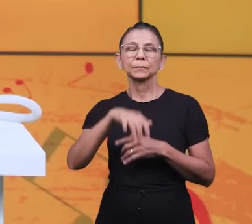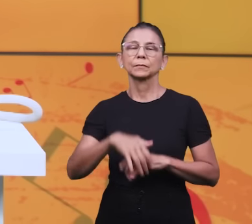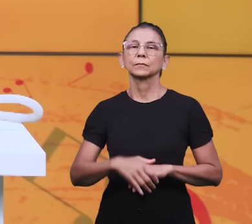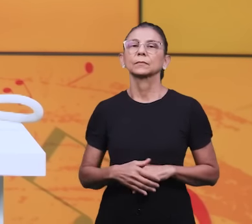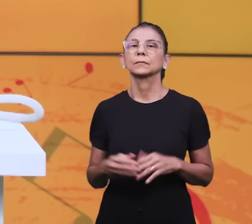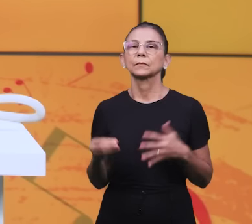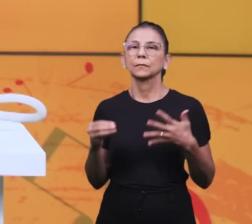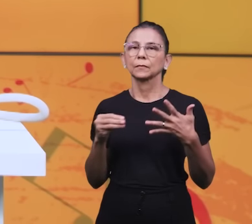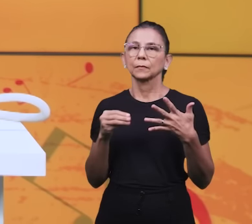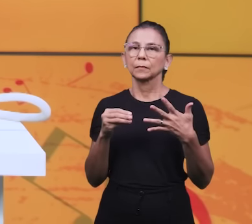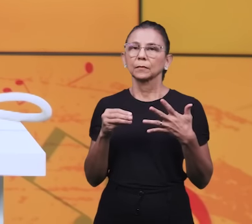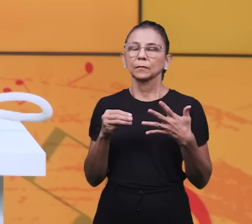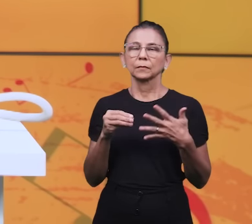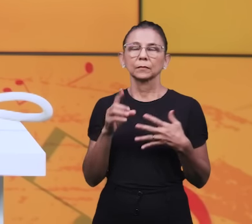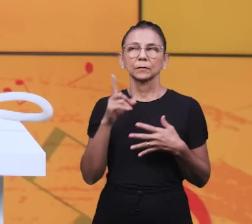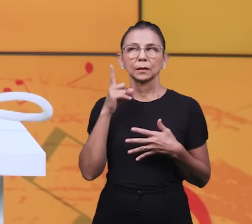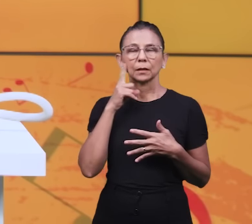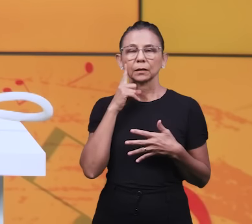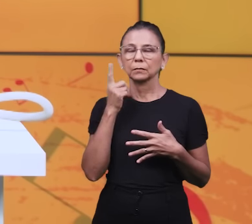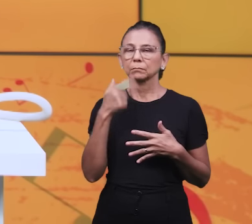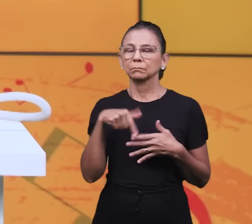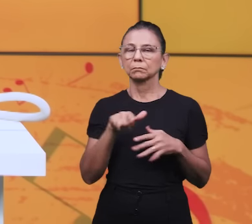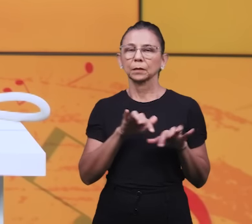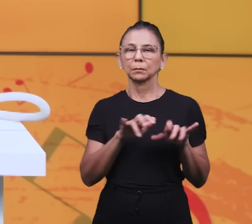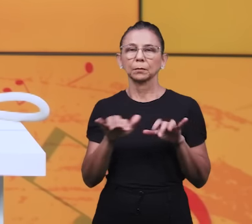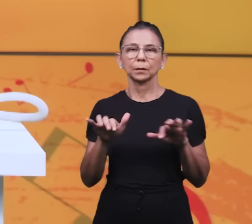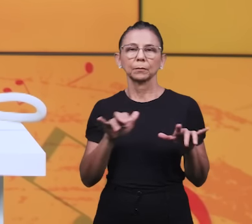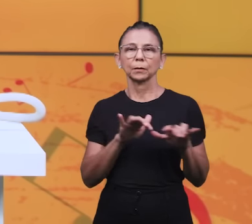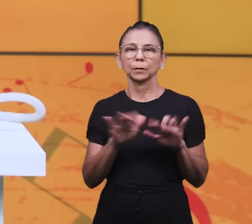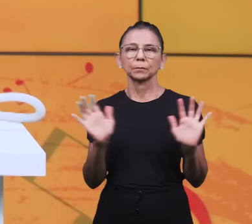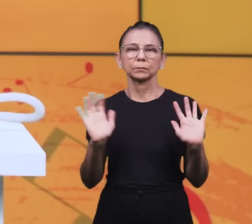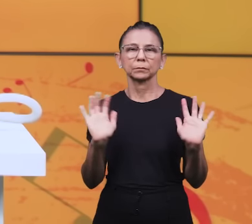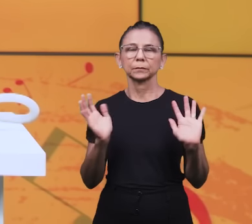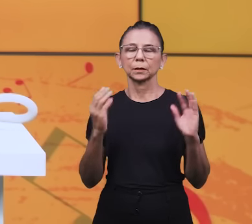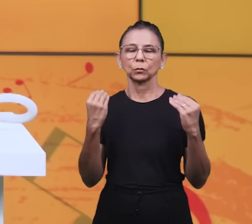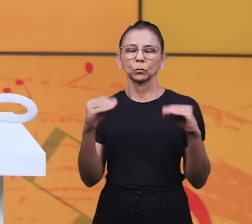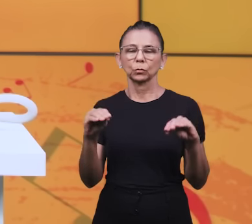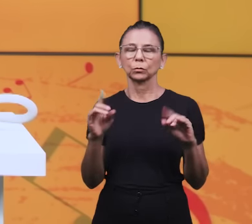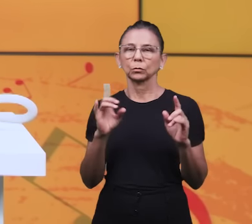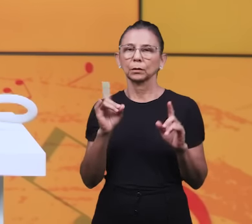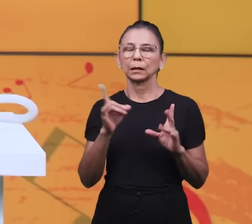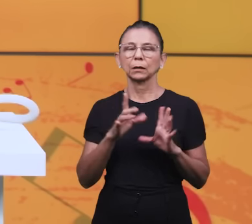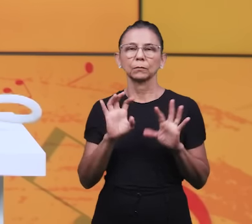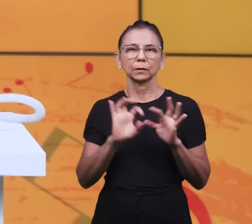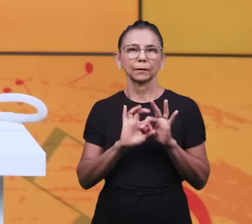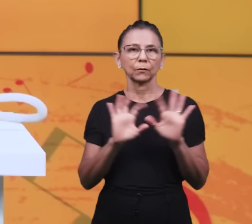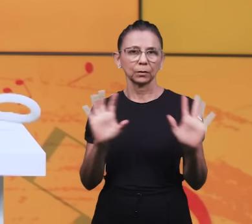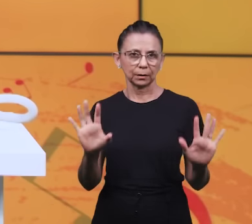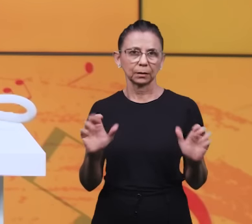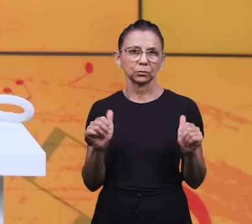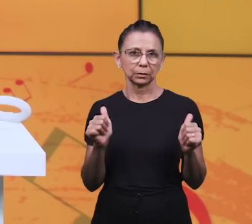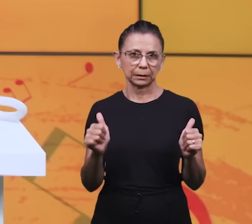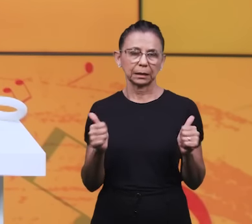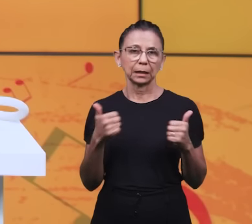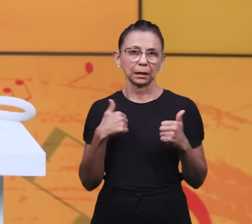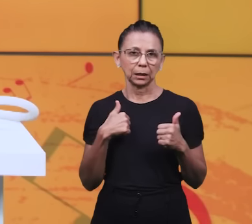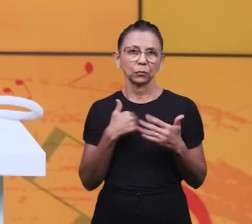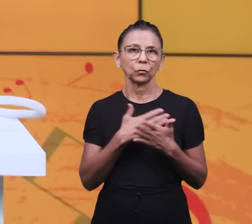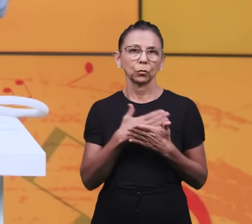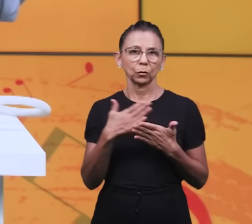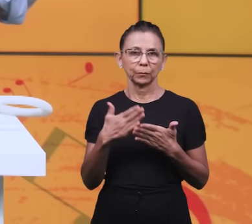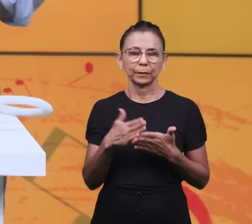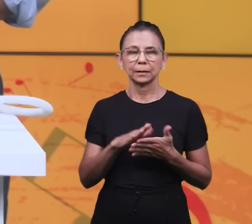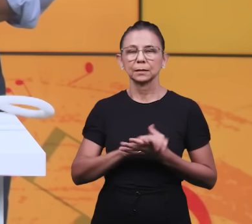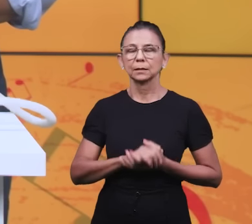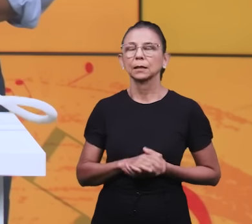a tia Joana não colocou dedilhado para deixar vocês bem à vontade mas eu vou começar